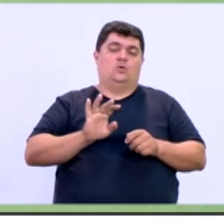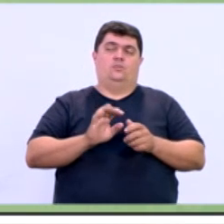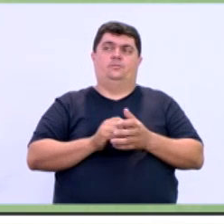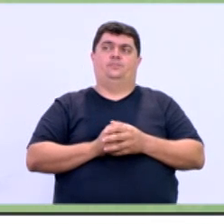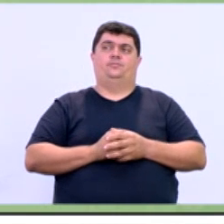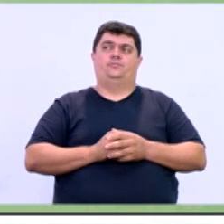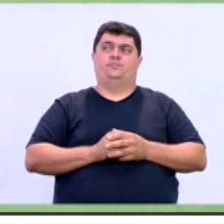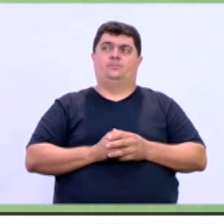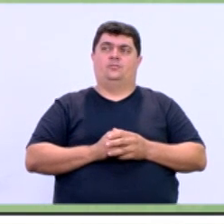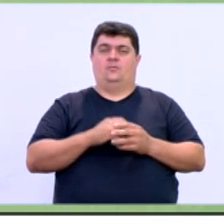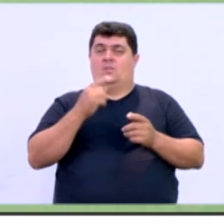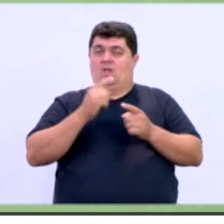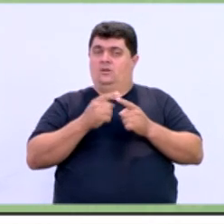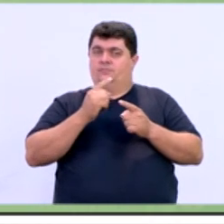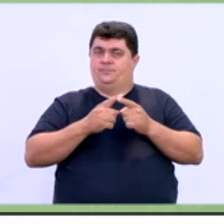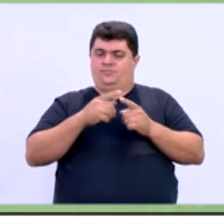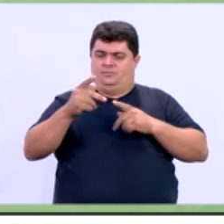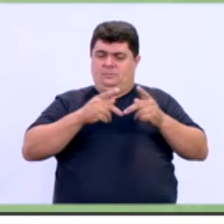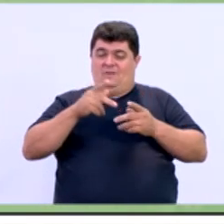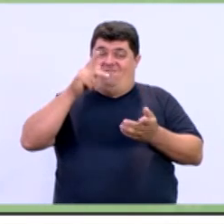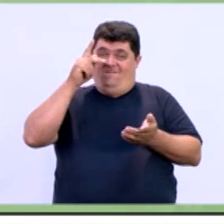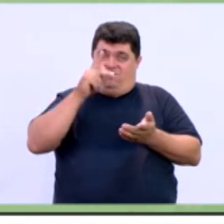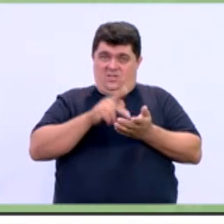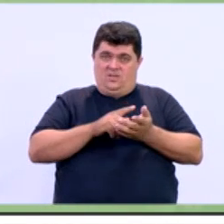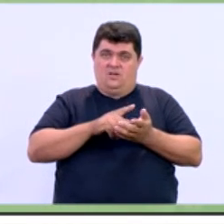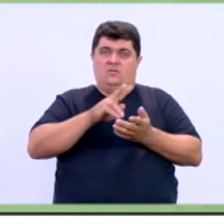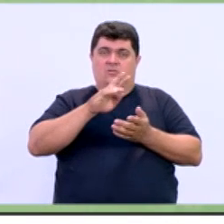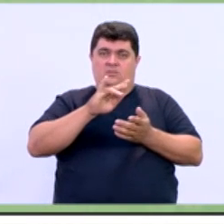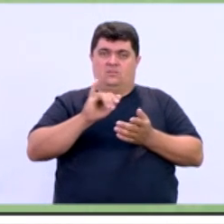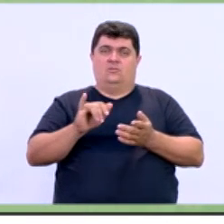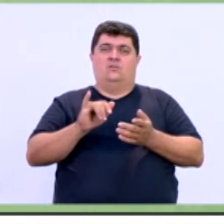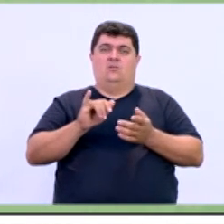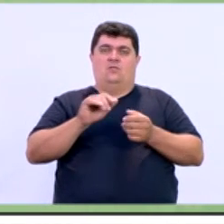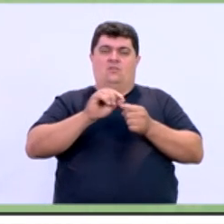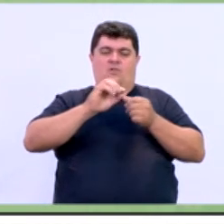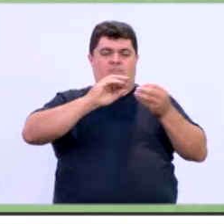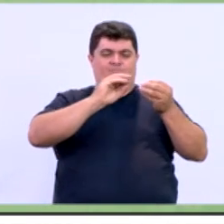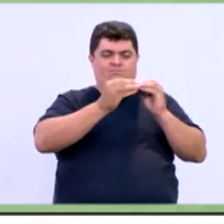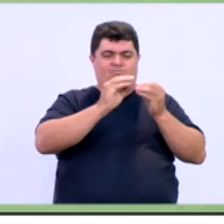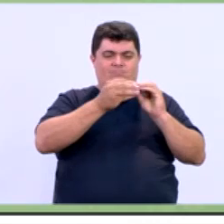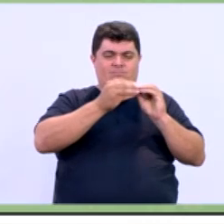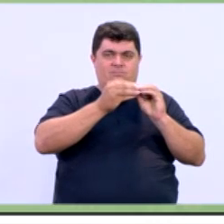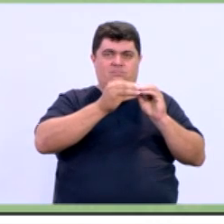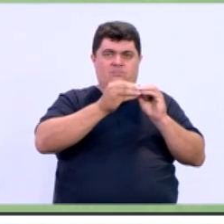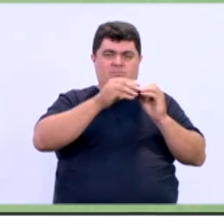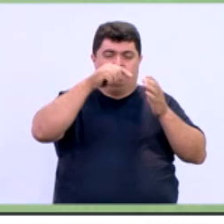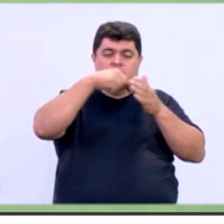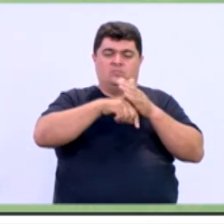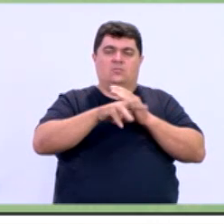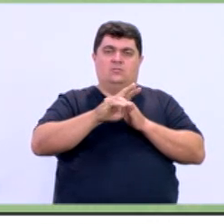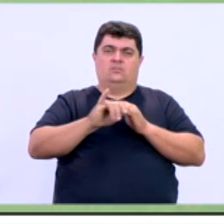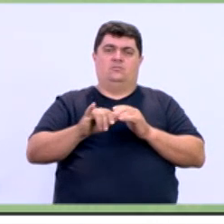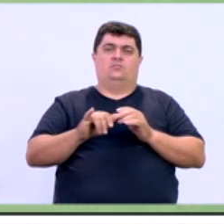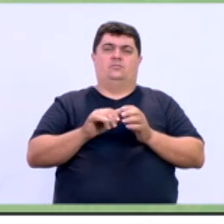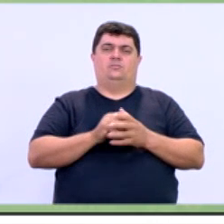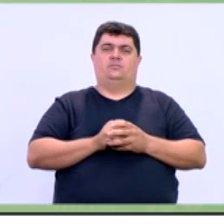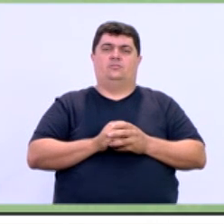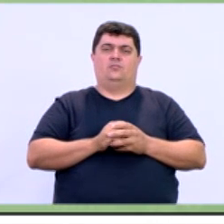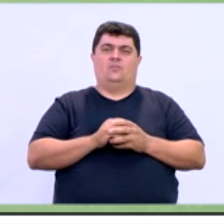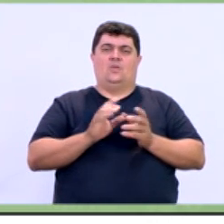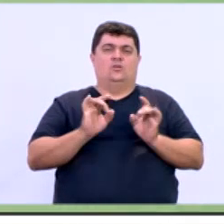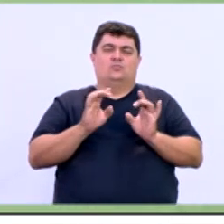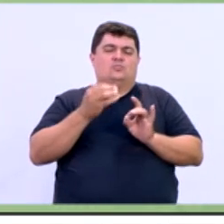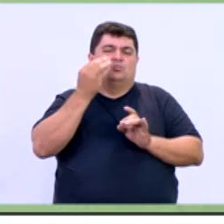formulário, porque idealmente num projeto eles vão acabar num banco de dados, em alguma coisa assim. Então nós vamos simular